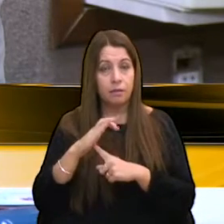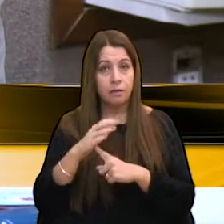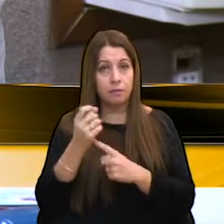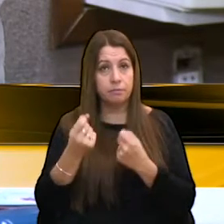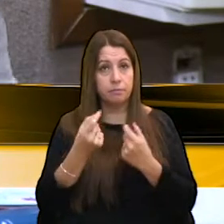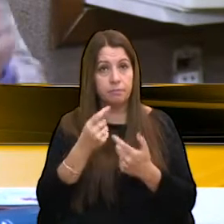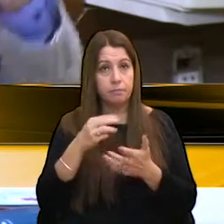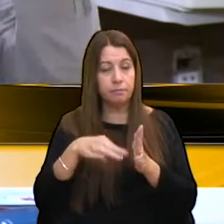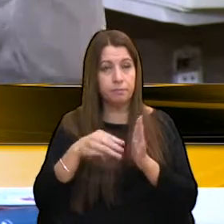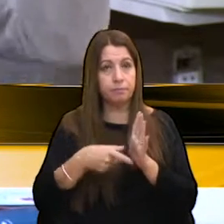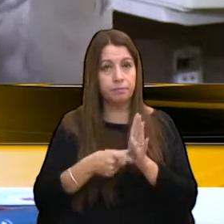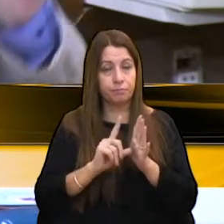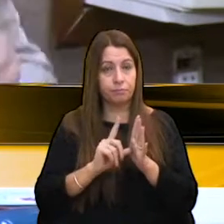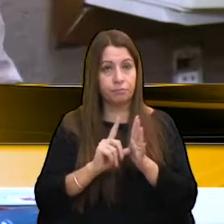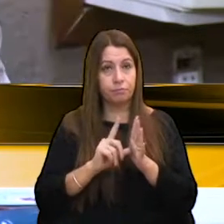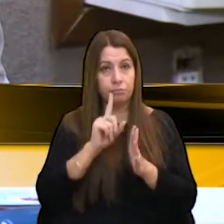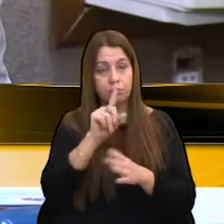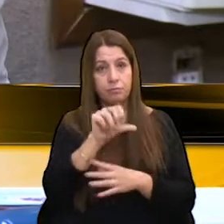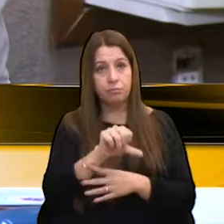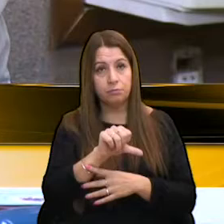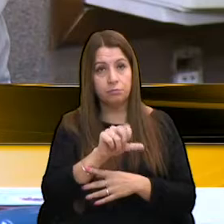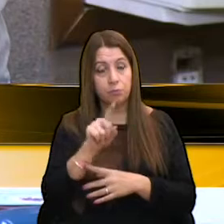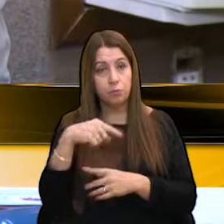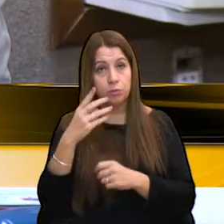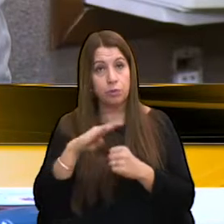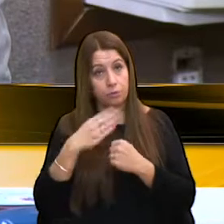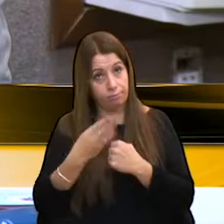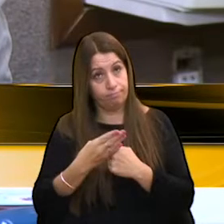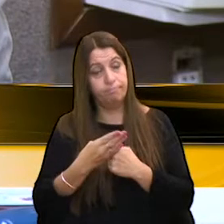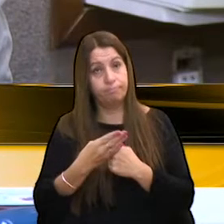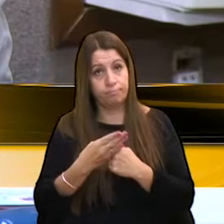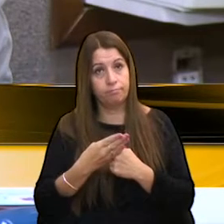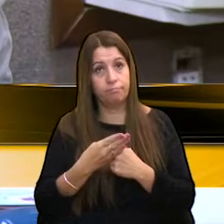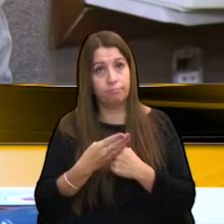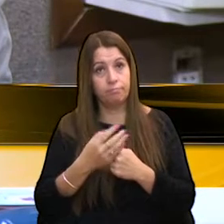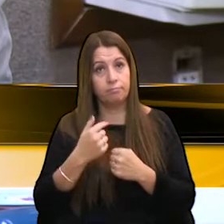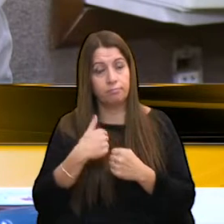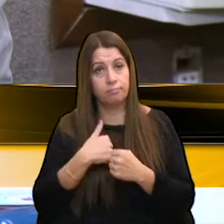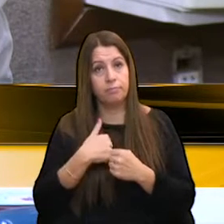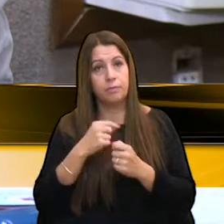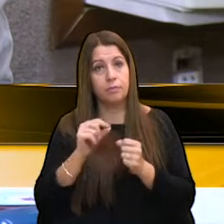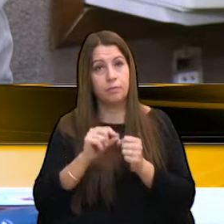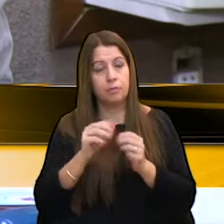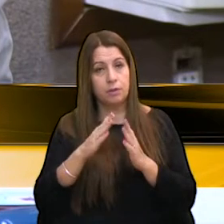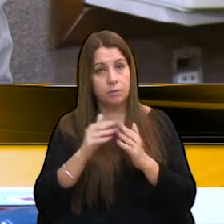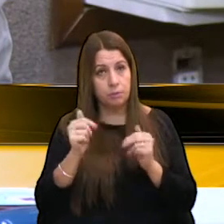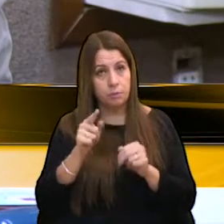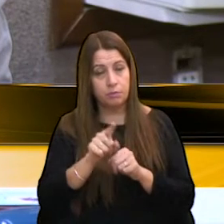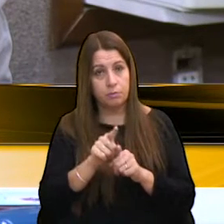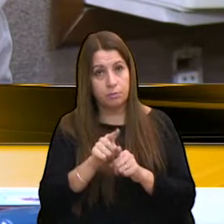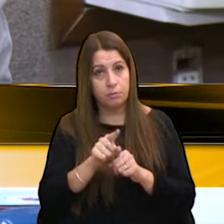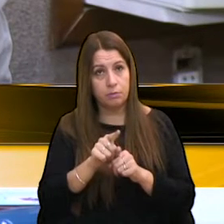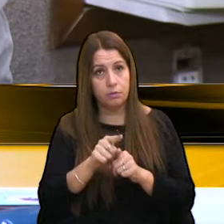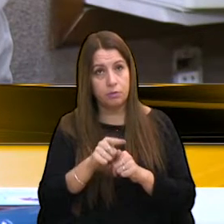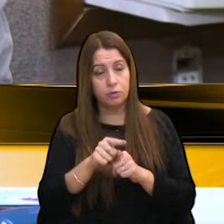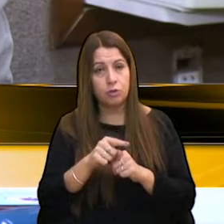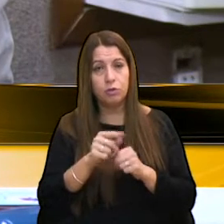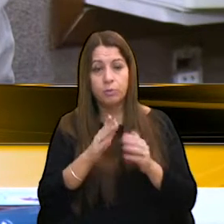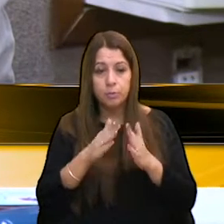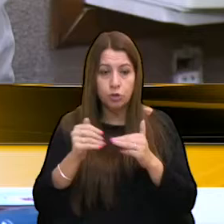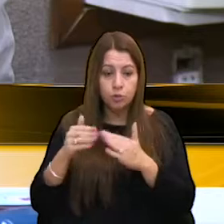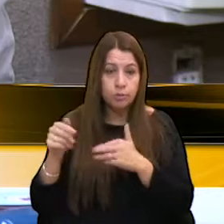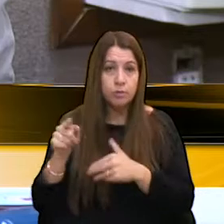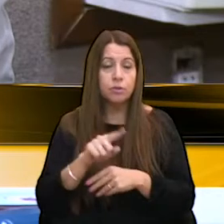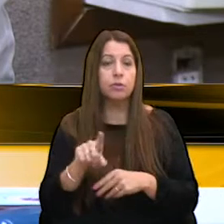alguns minutos antes, porque ela tem que estar às 9 horas no outro bairro, né? Então, eu fiz esse pedido em função dos grandes